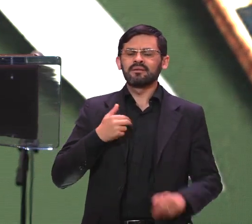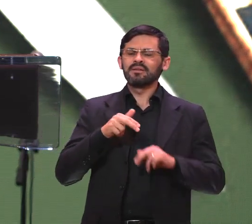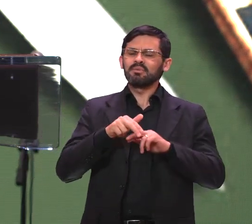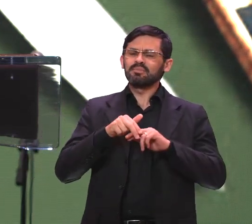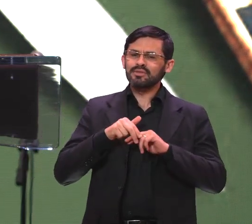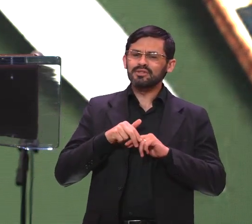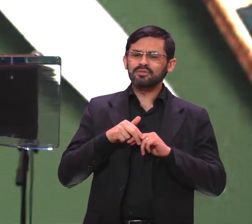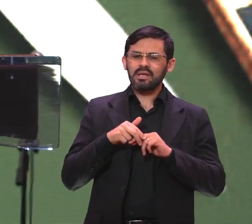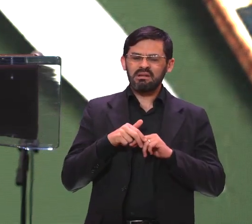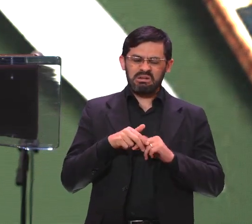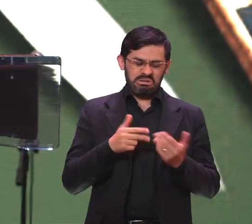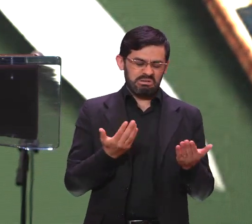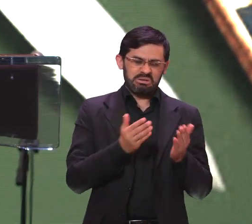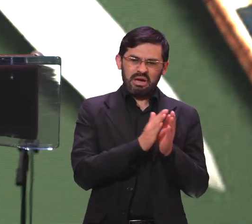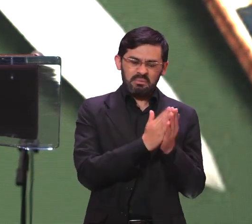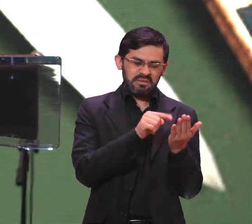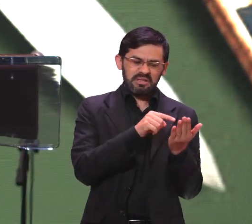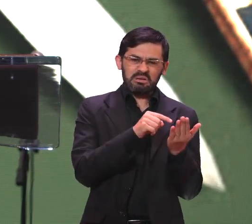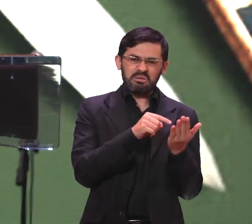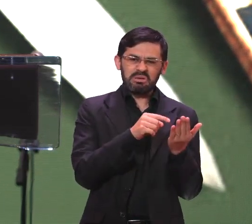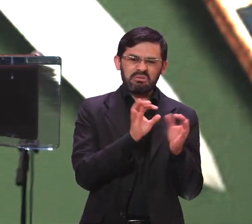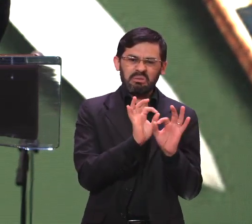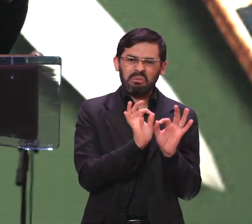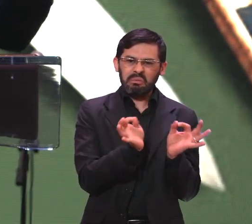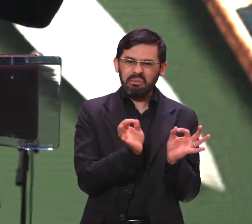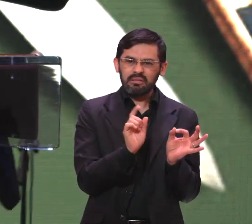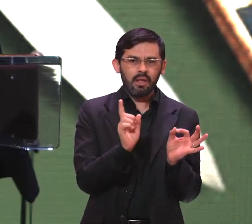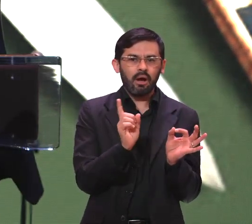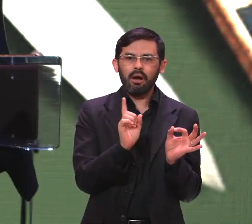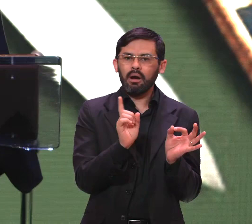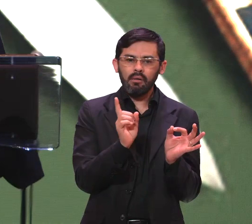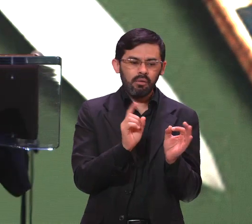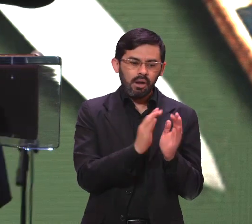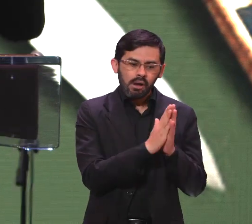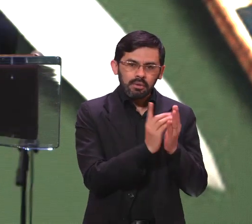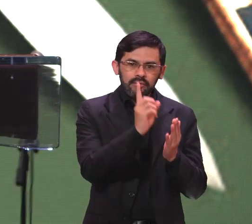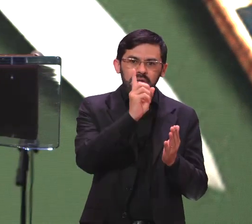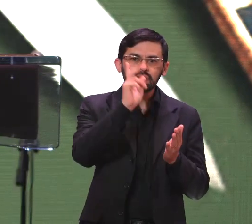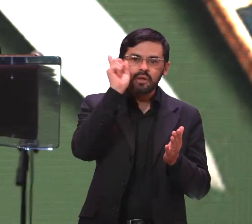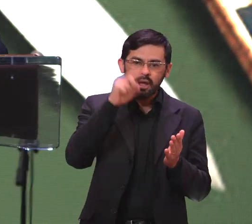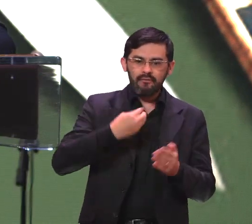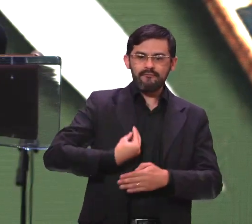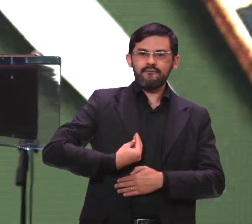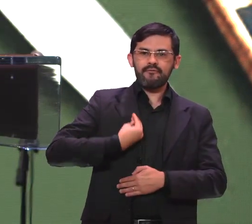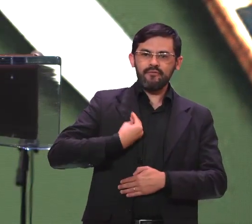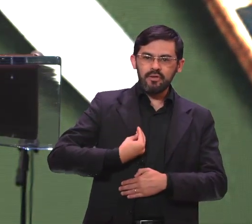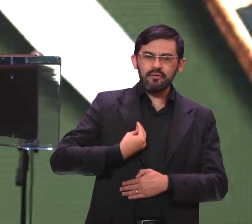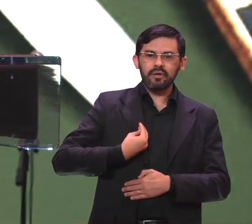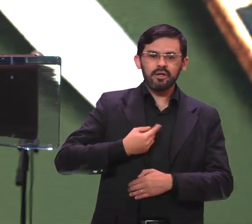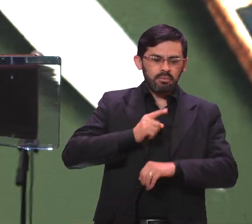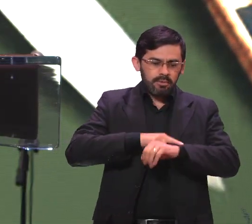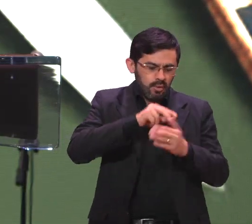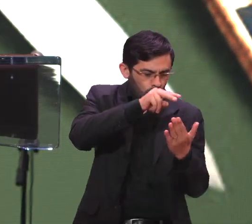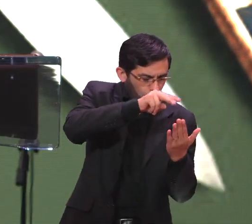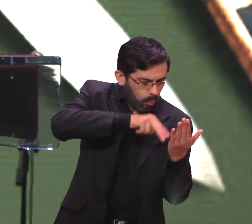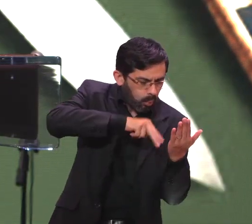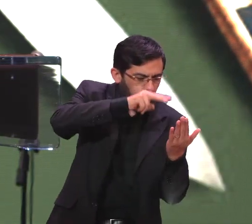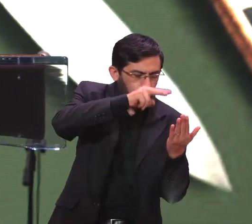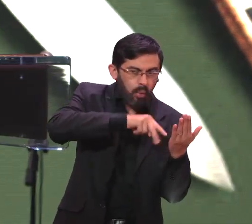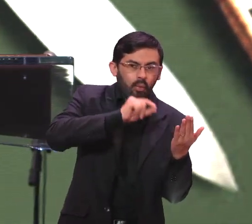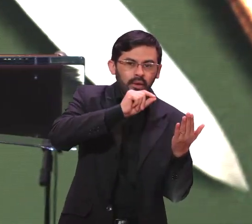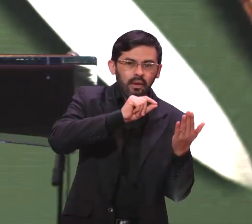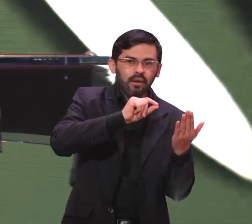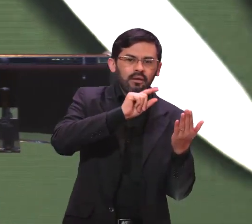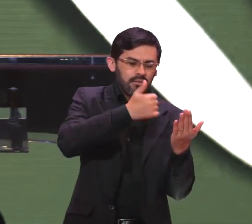não é um livro qualquer a Bíblia, ela é a palavra viva de Deus. Enquanto você lê, Deus